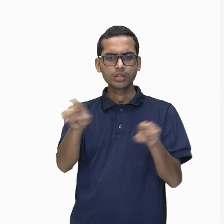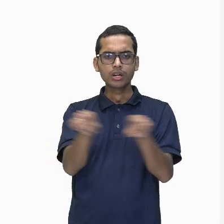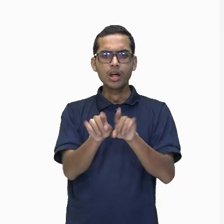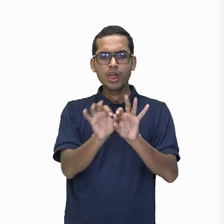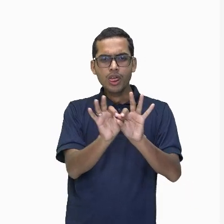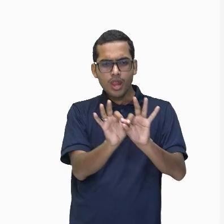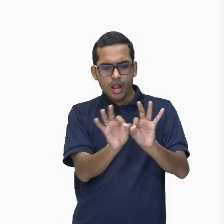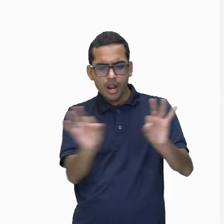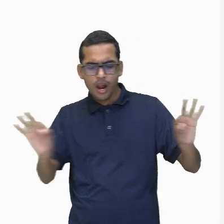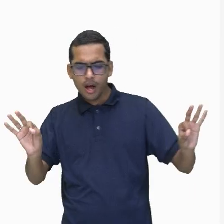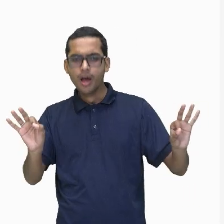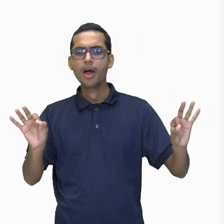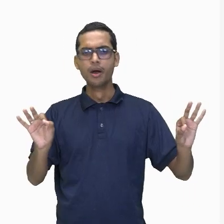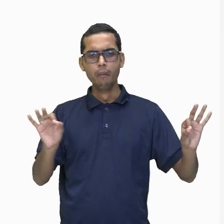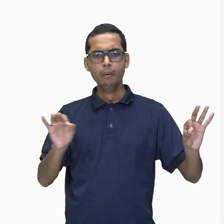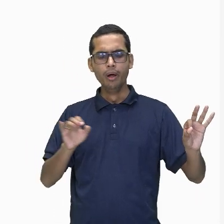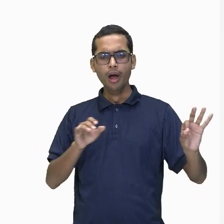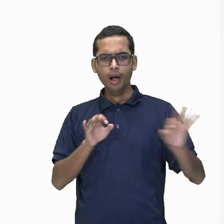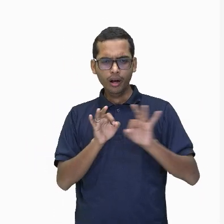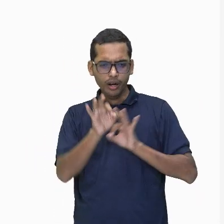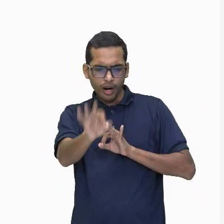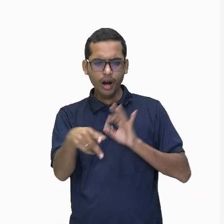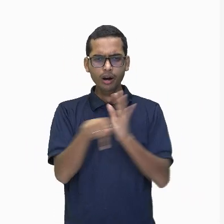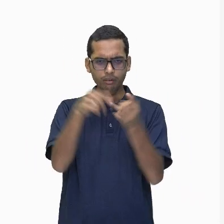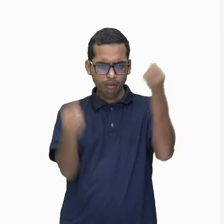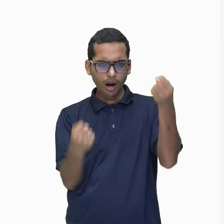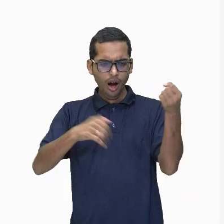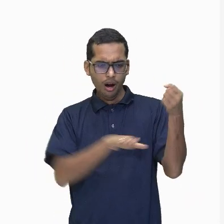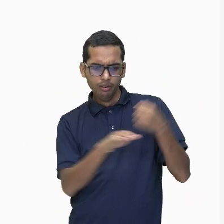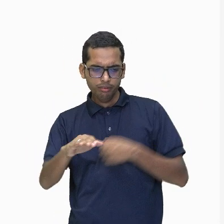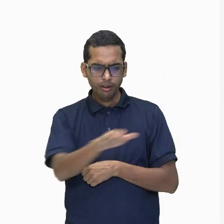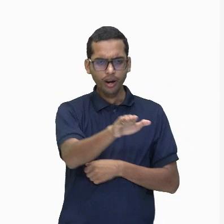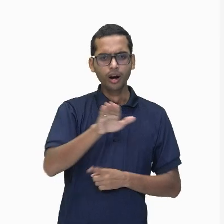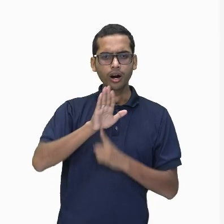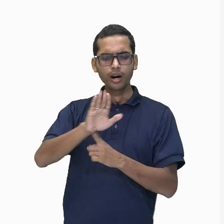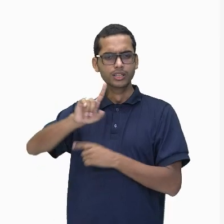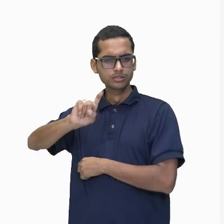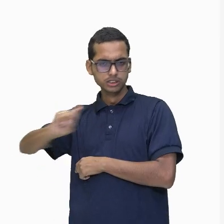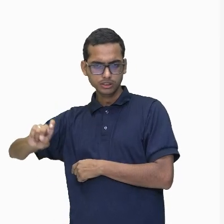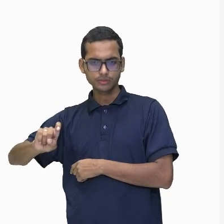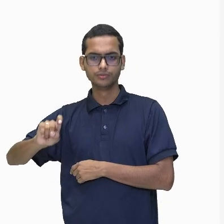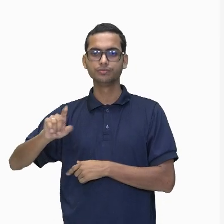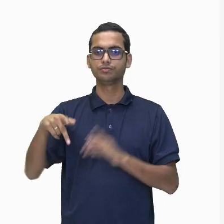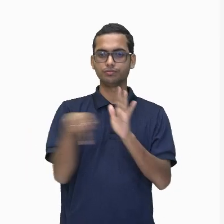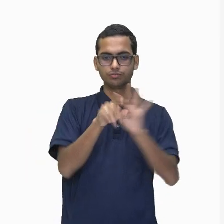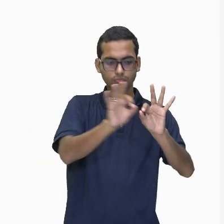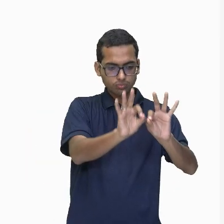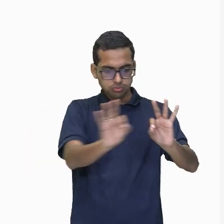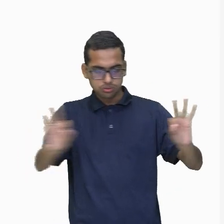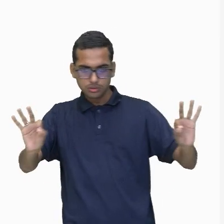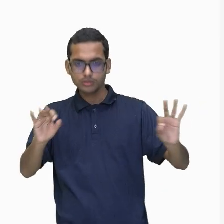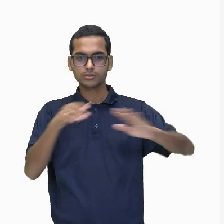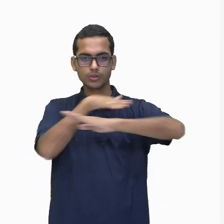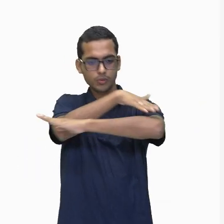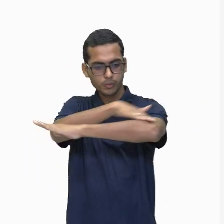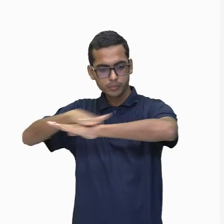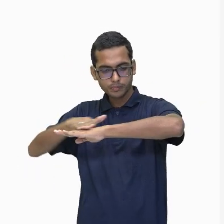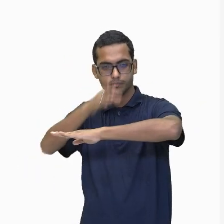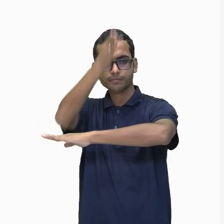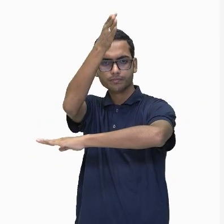distância percorrida pelo automóvel é indicada no eixo X, que é o eixo horizontal, tá? O eixo das